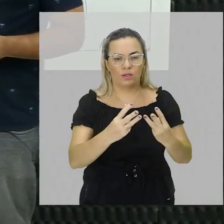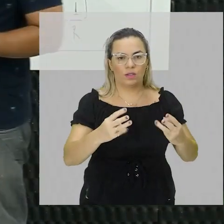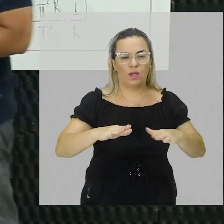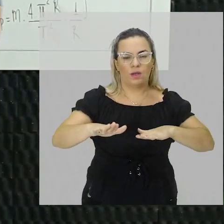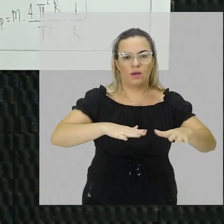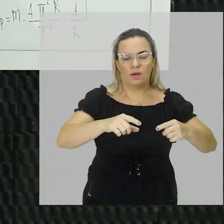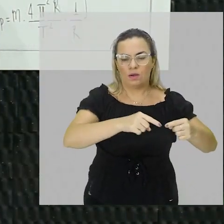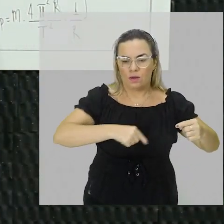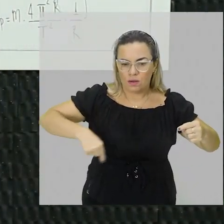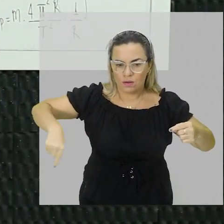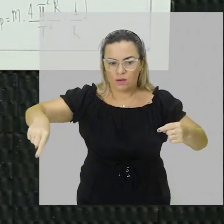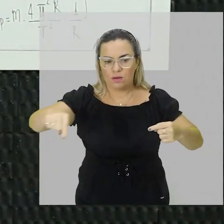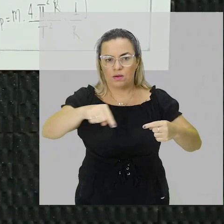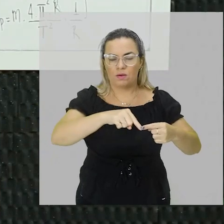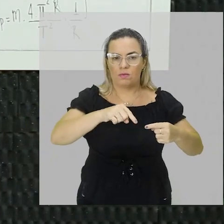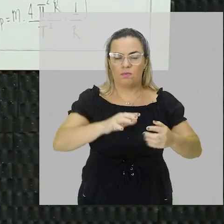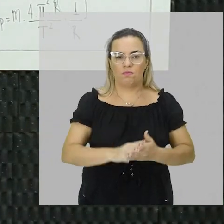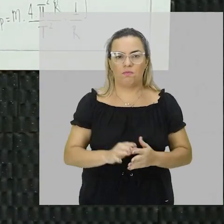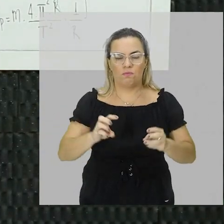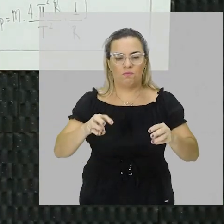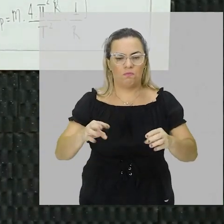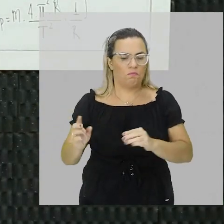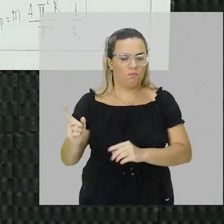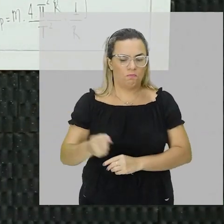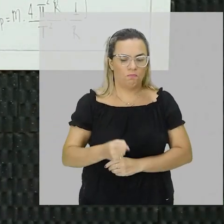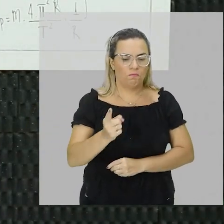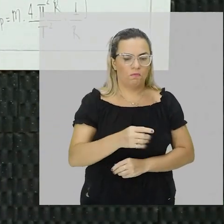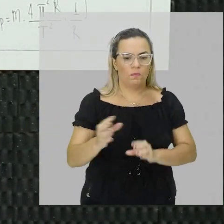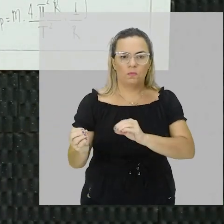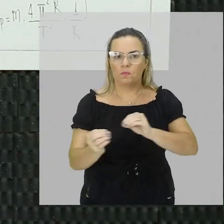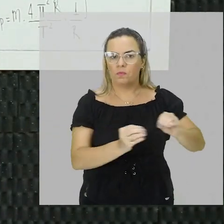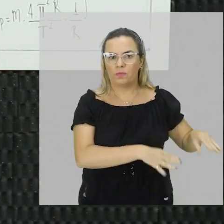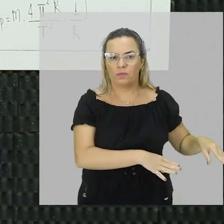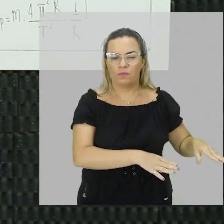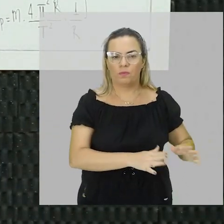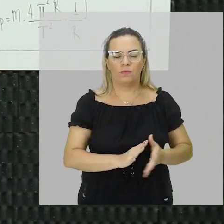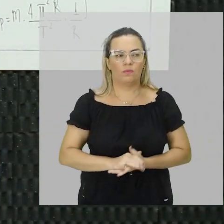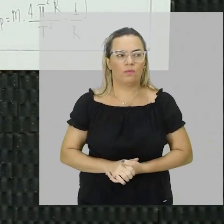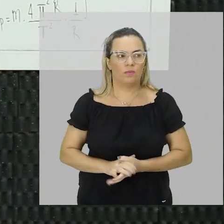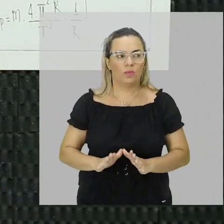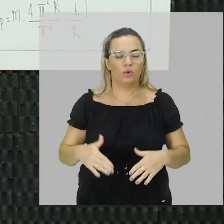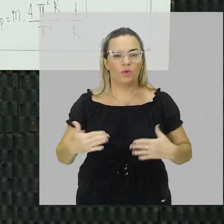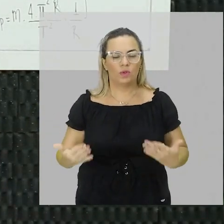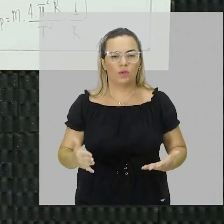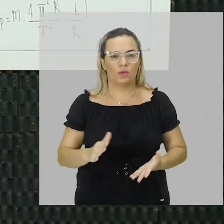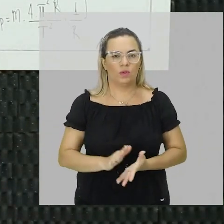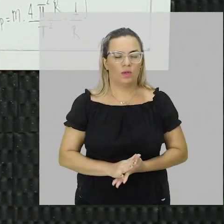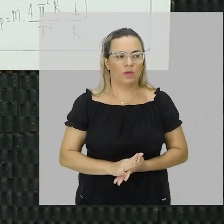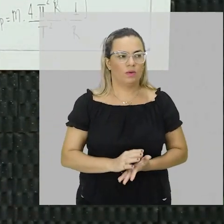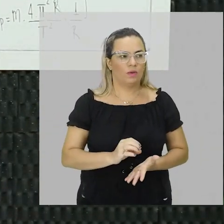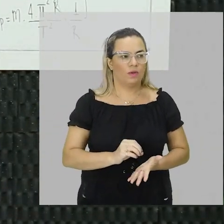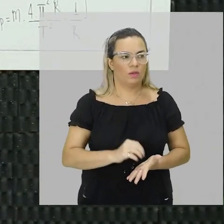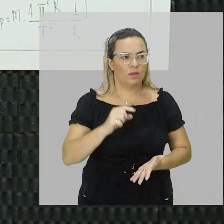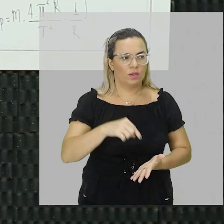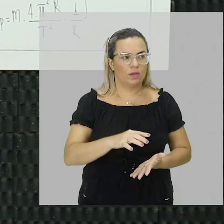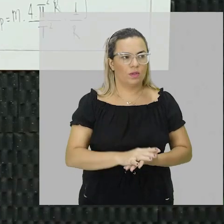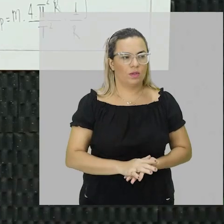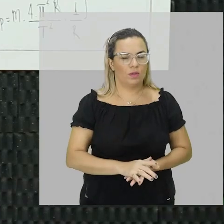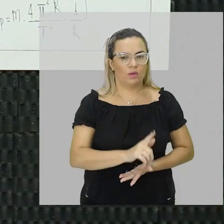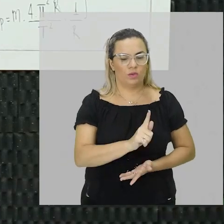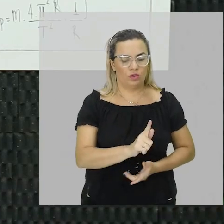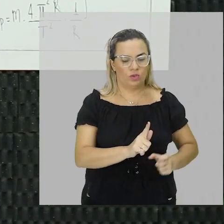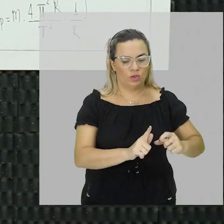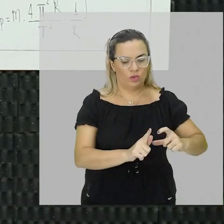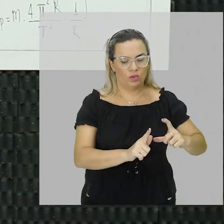Tá ok? Então essa massa vai embora. Vai sobrar o quê? Vai sobrar constante universal, que é